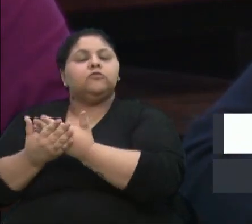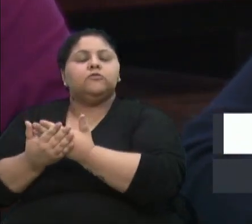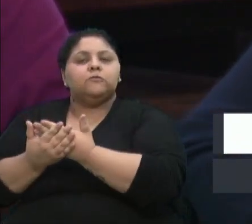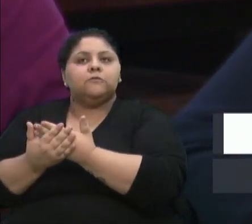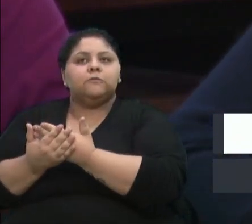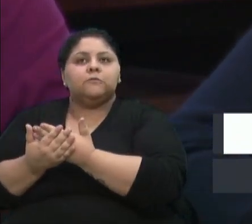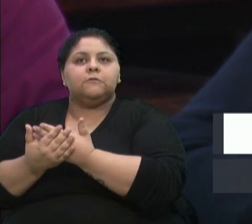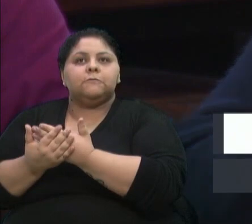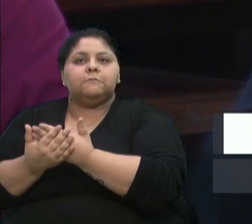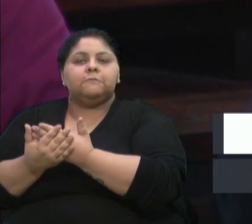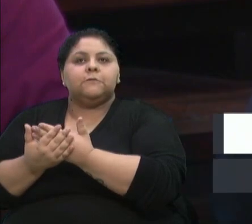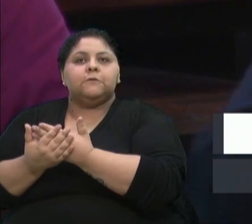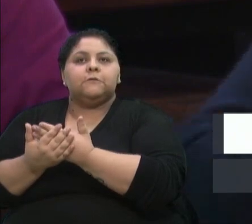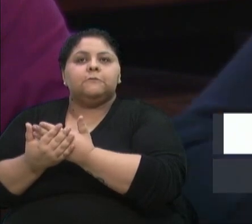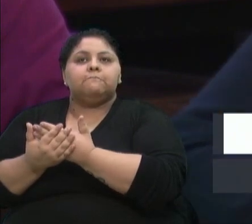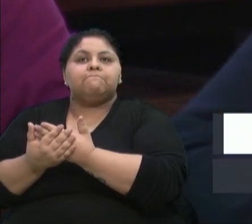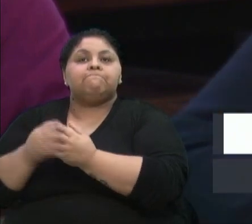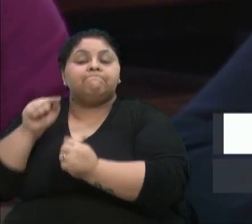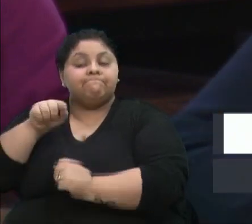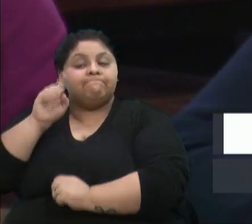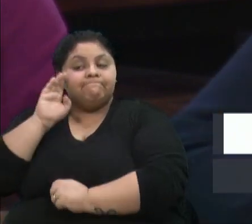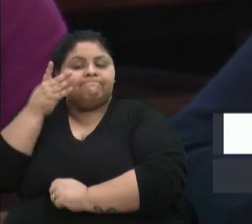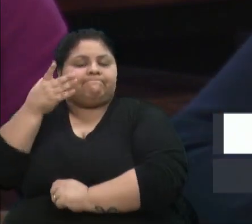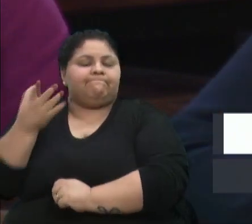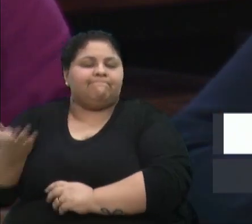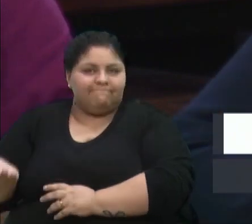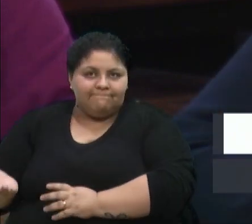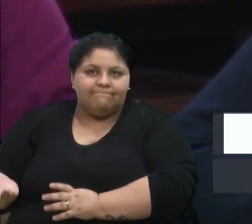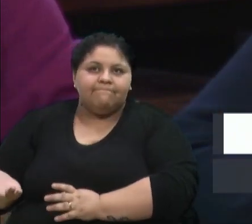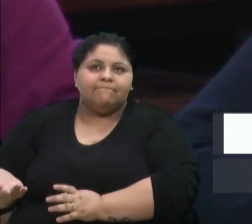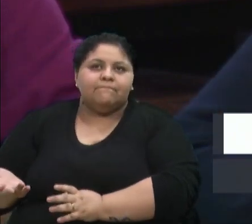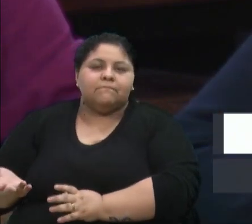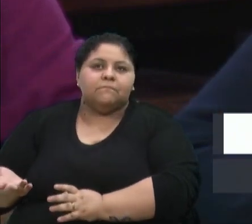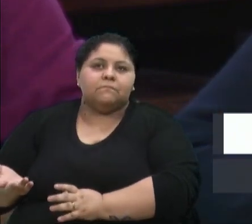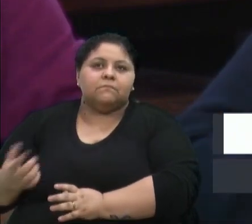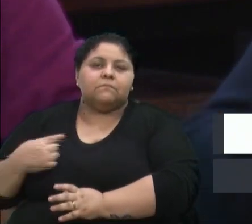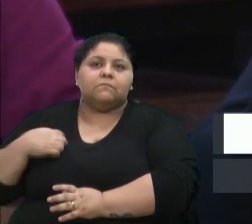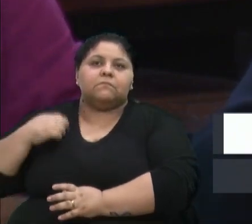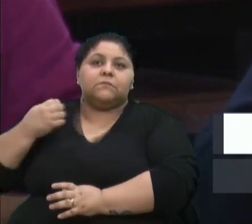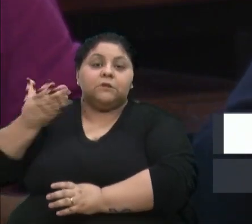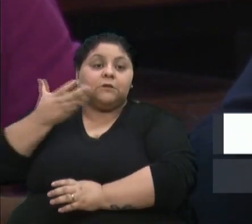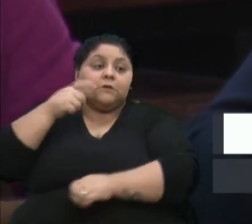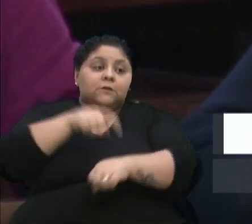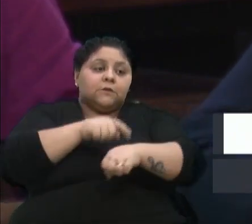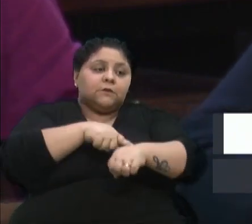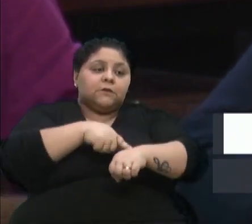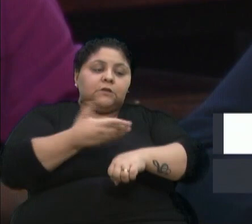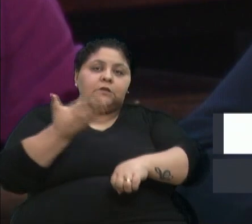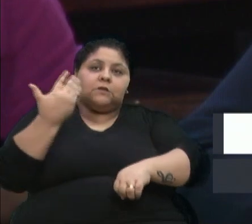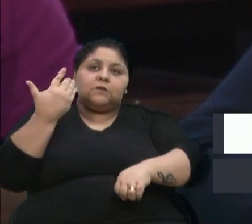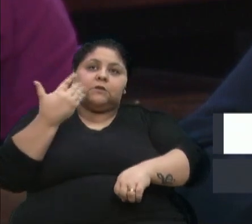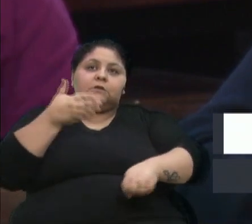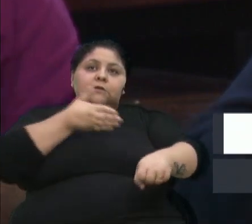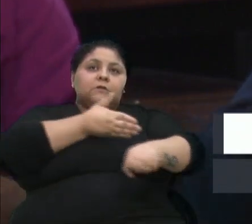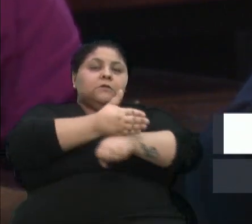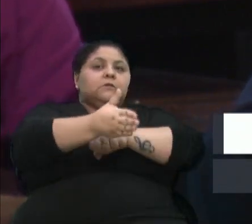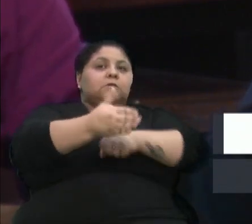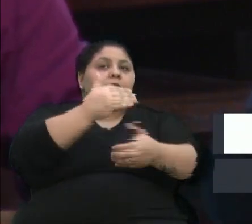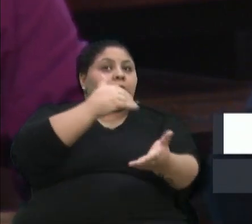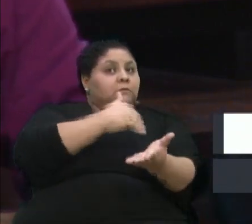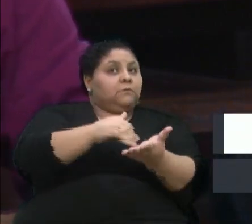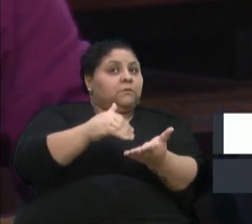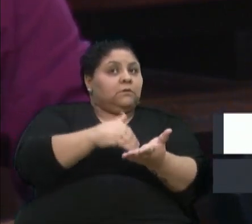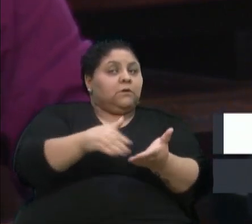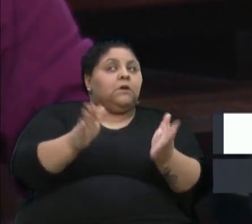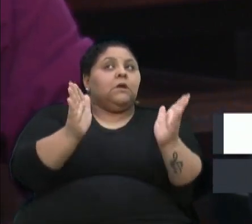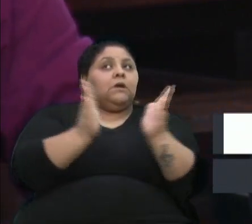bairros prometer e não fizeram. É isso que vai acontecer, presidente. E naquele momento a gente não teve a participação do secretariado. Mas ainda bem